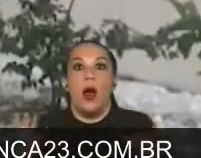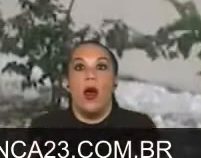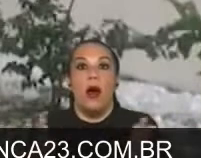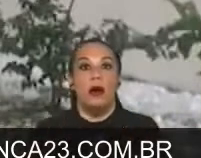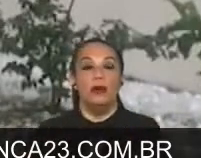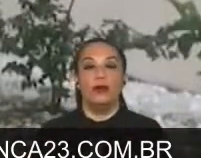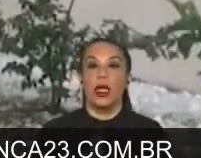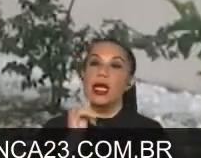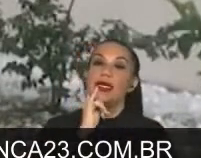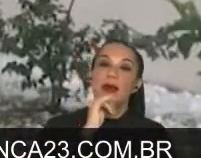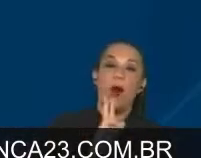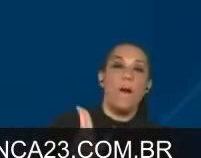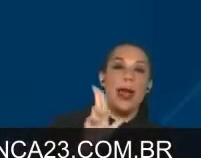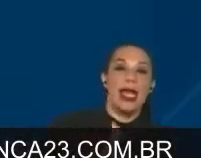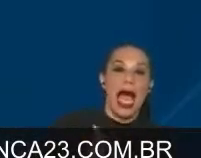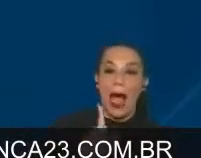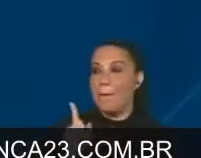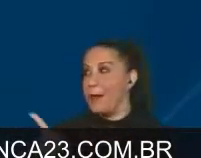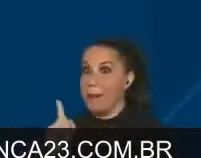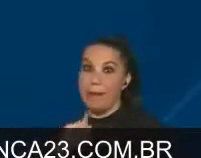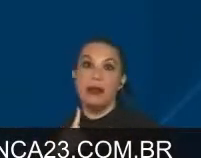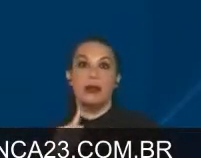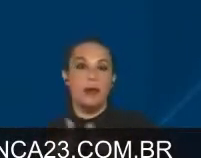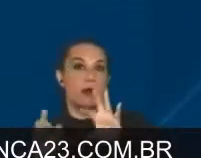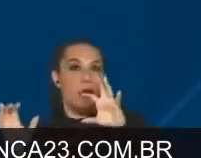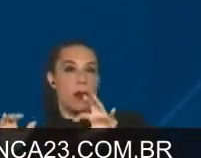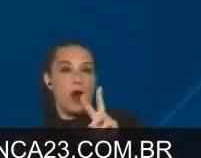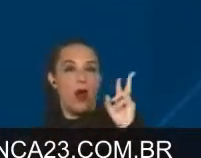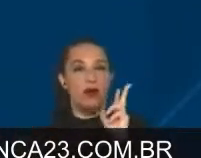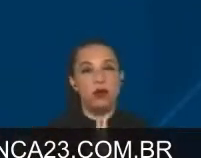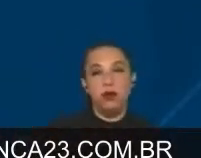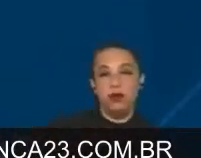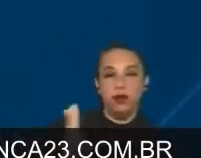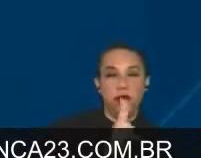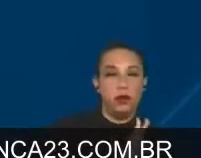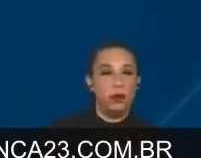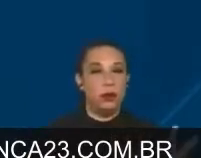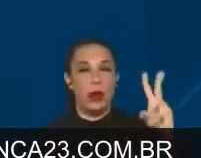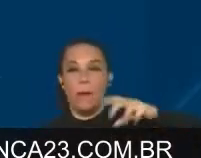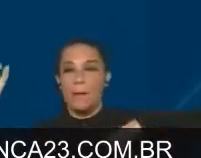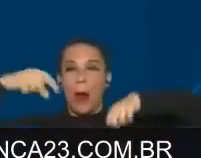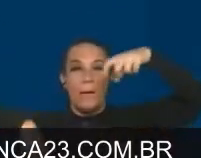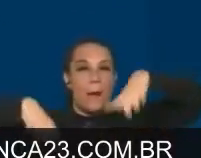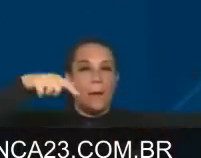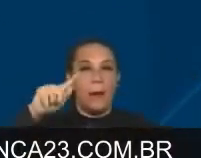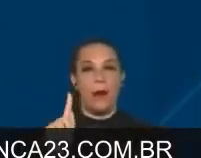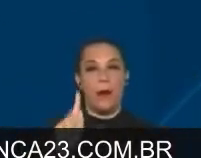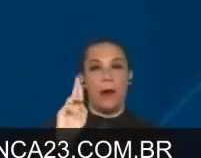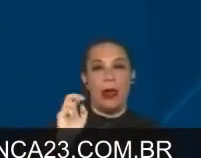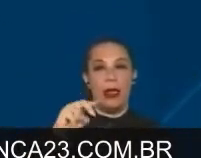Em Uberaba, no Triângulo Mineiro, a tempestade veio acompanhada de ventos fortes e muito granizo.